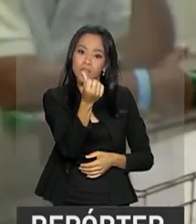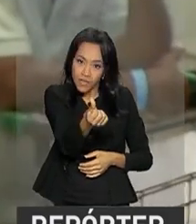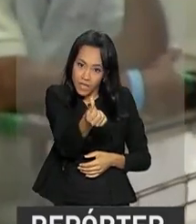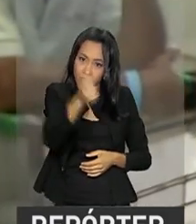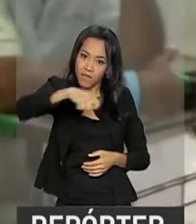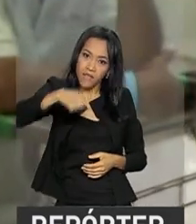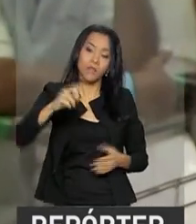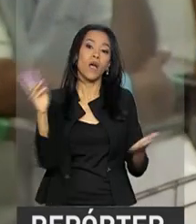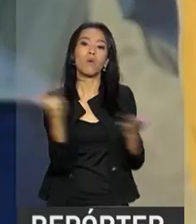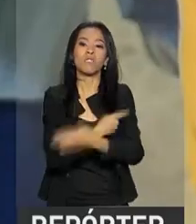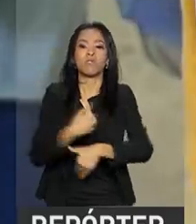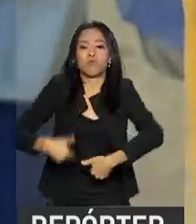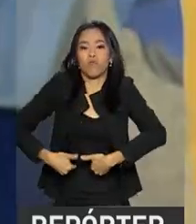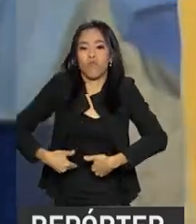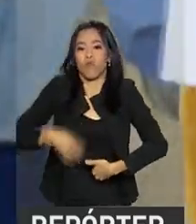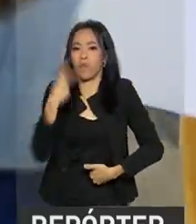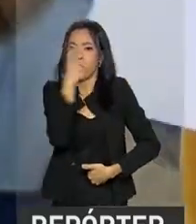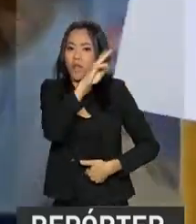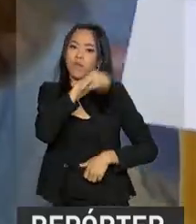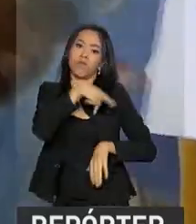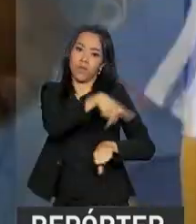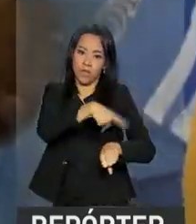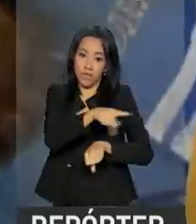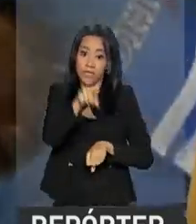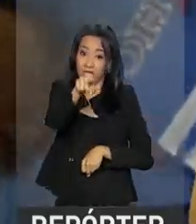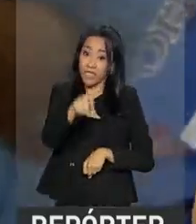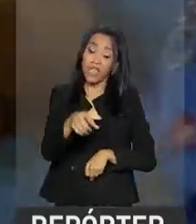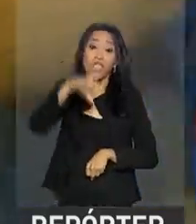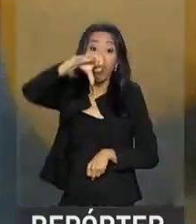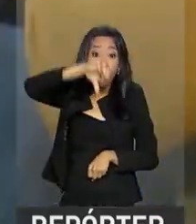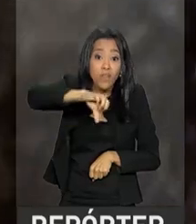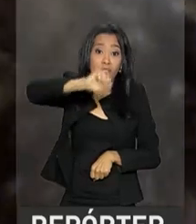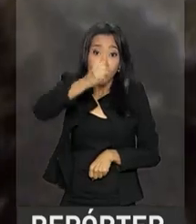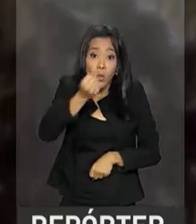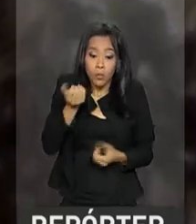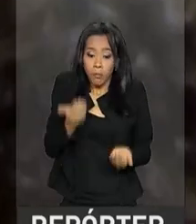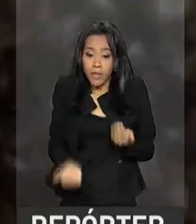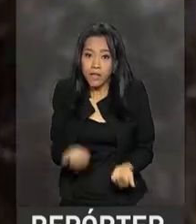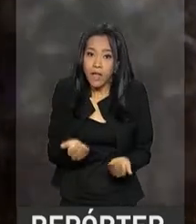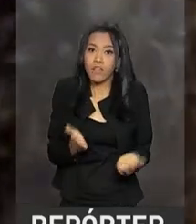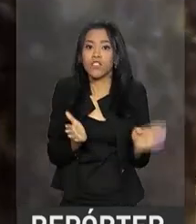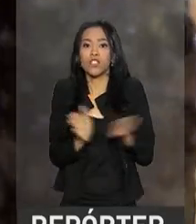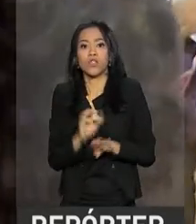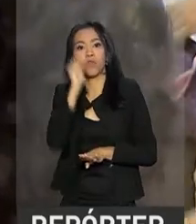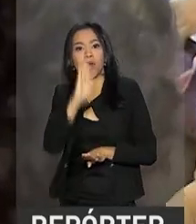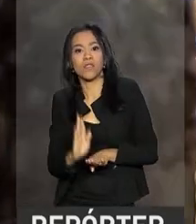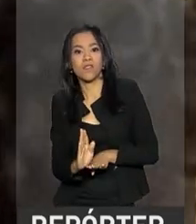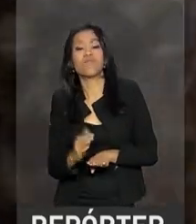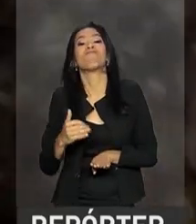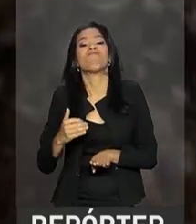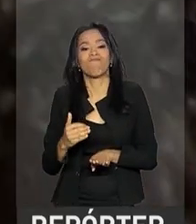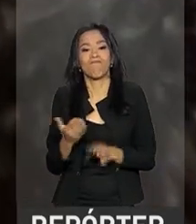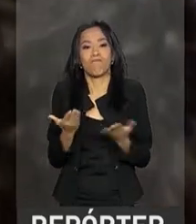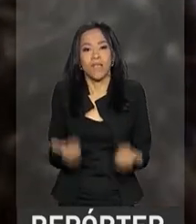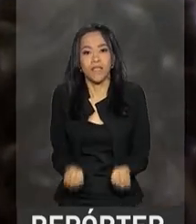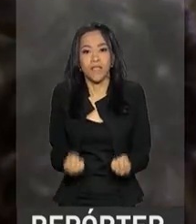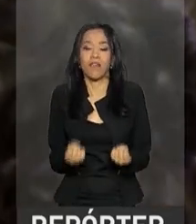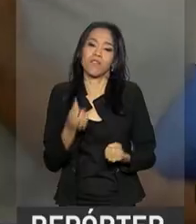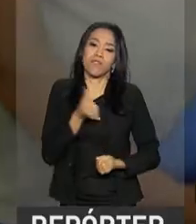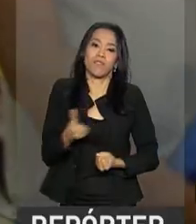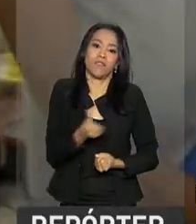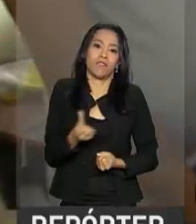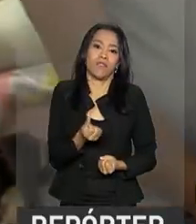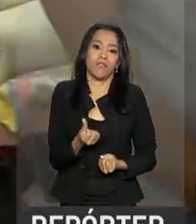fome bateu à porta. Ele conta que pesava 98 quilos. Quando chegou ao Brasil, estava com